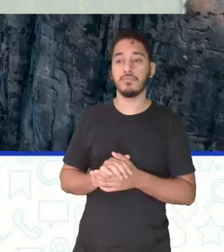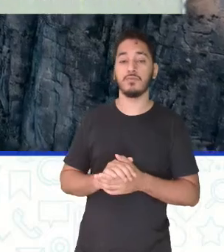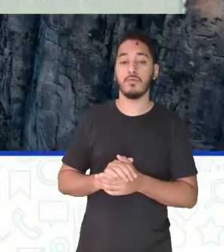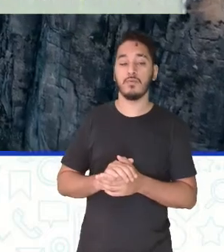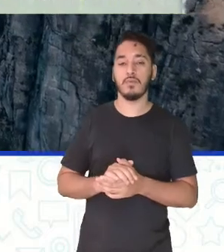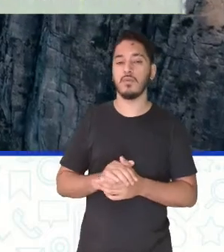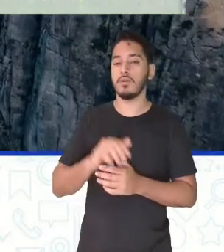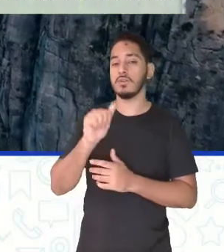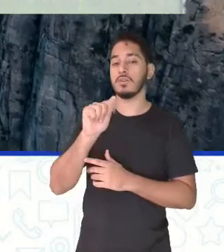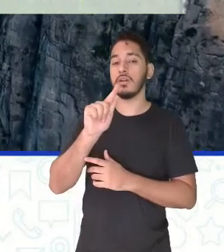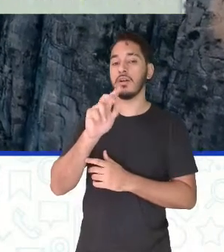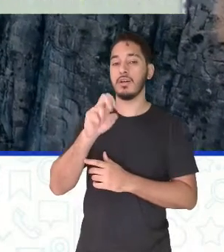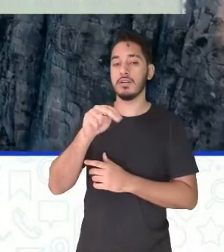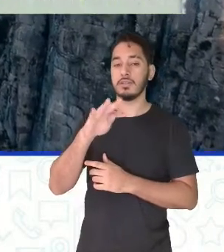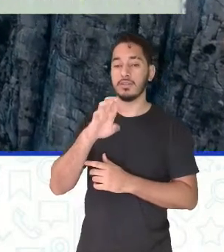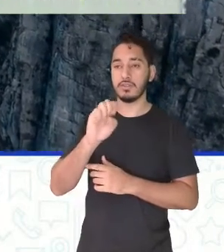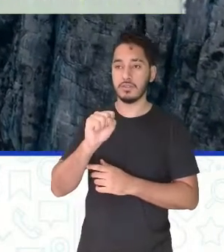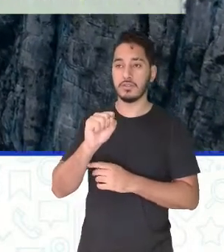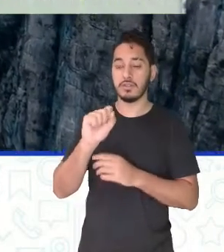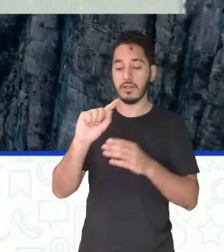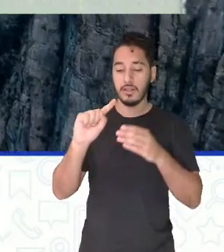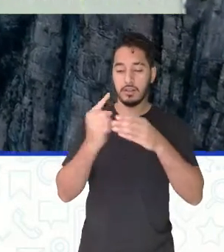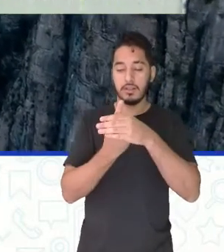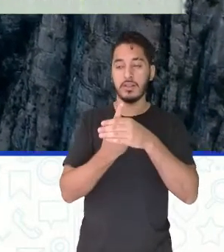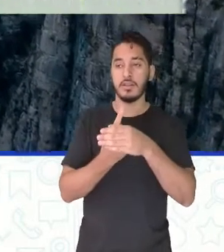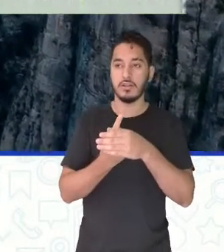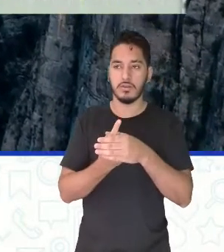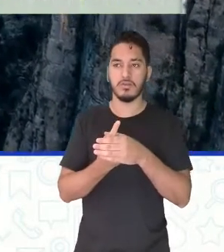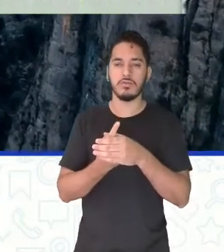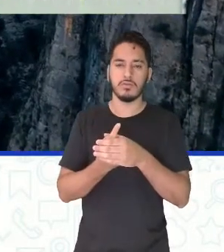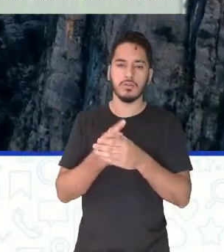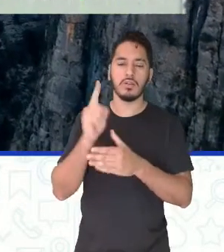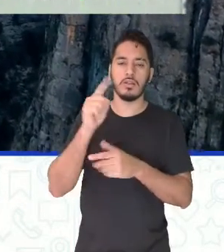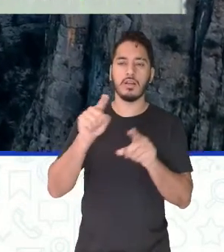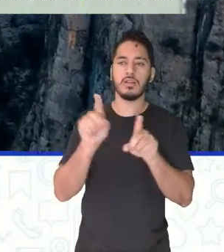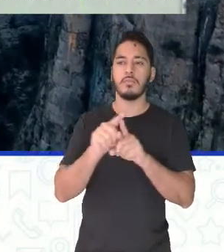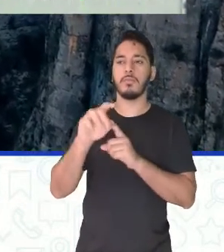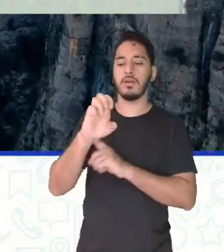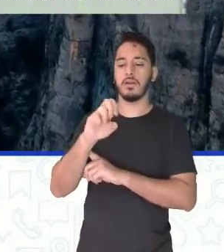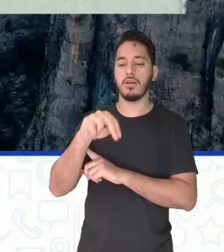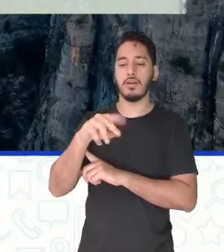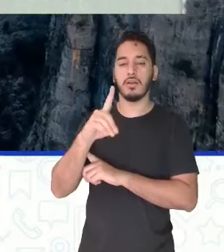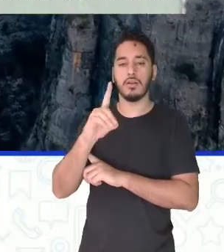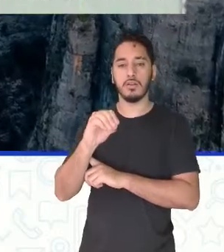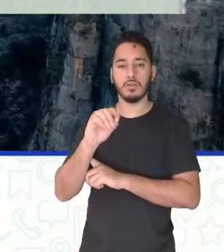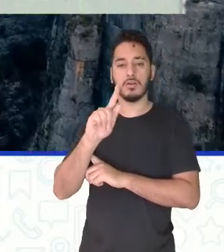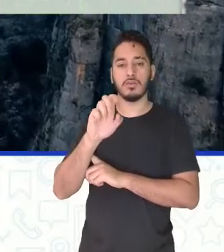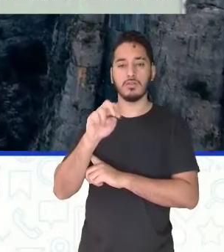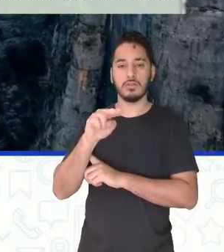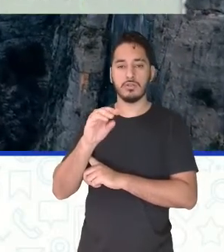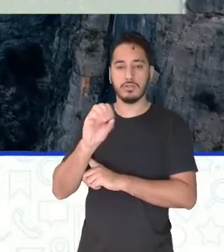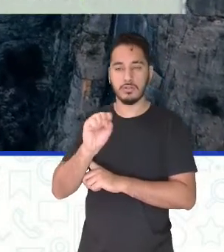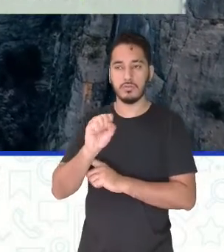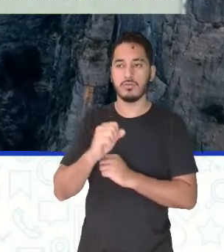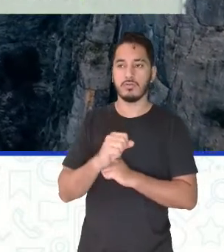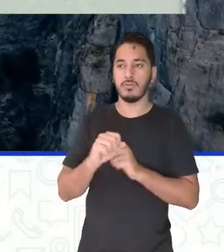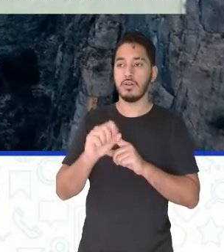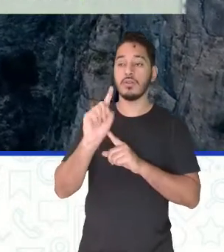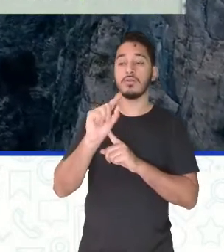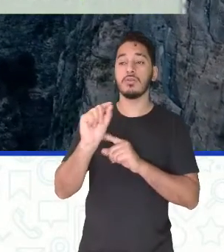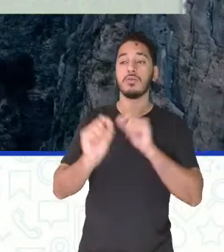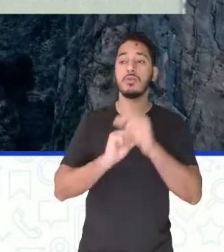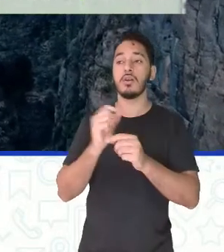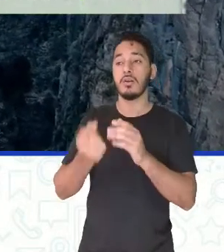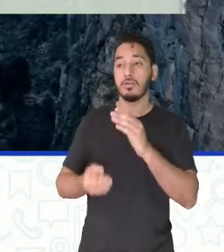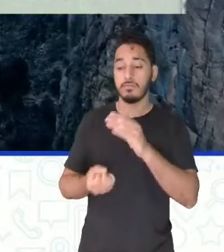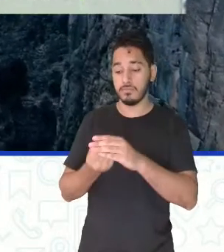internos e externos. Os internos, que a gente também vai chamar de endógenos, são aqueles